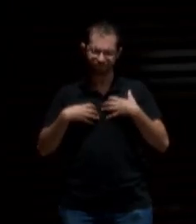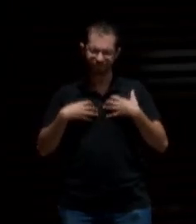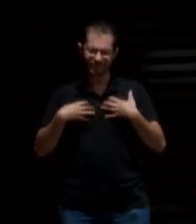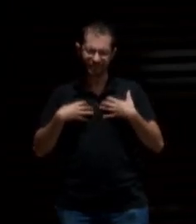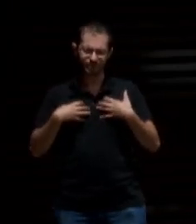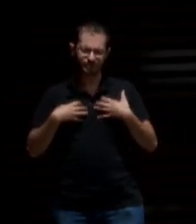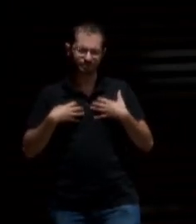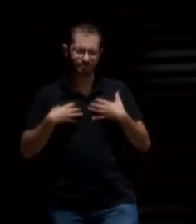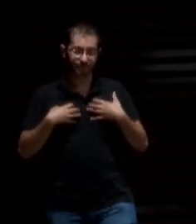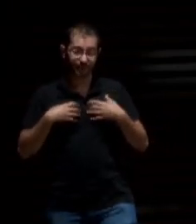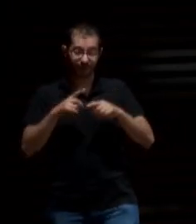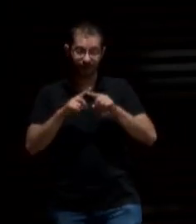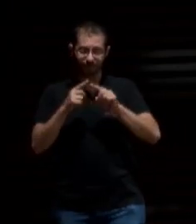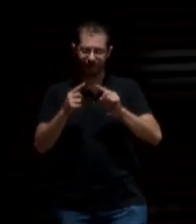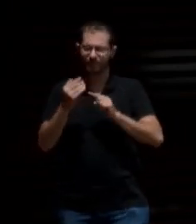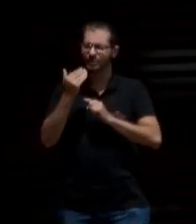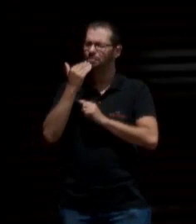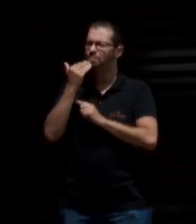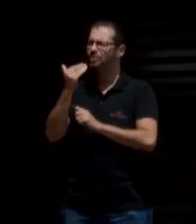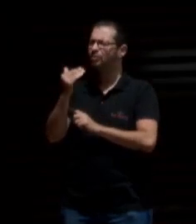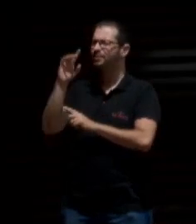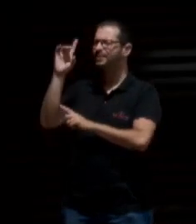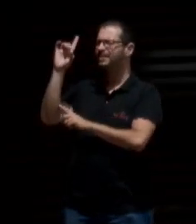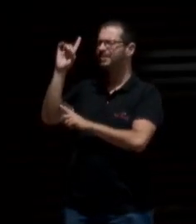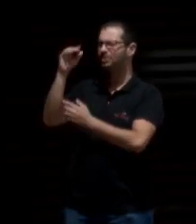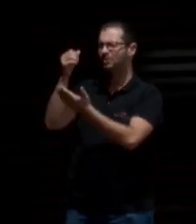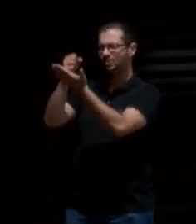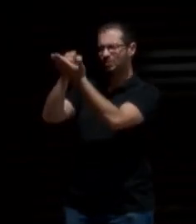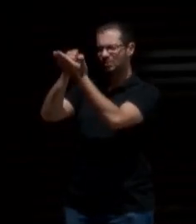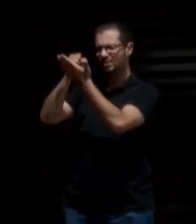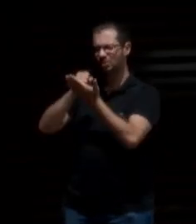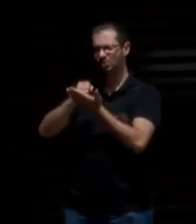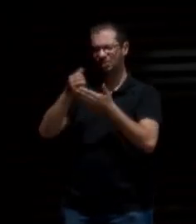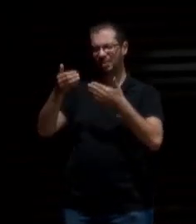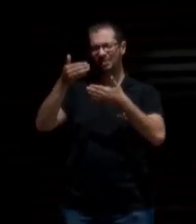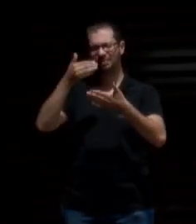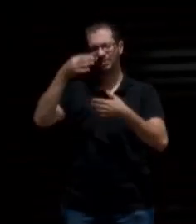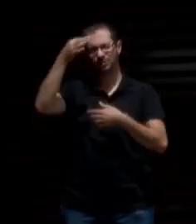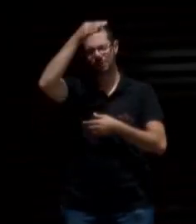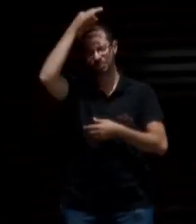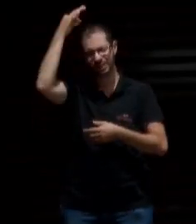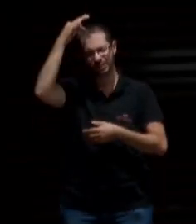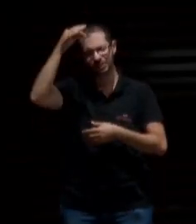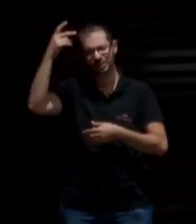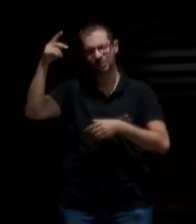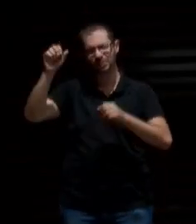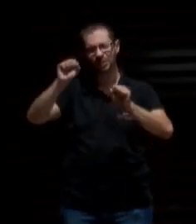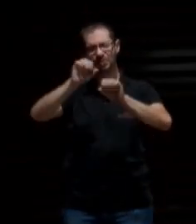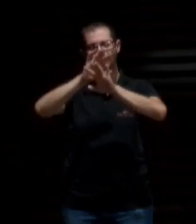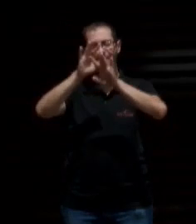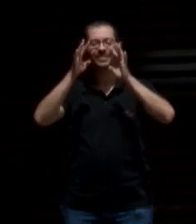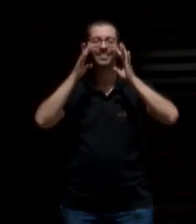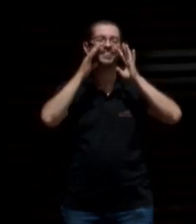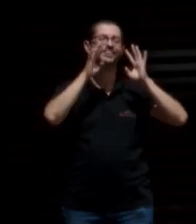aflitos. Mas nós Te pedimos que o Senhor nos ajude, pelo Espírito da Tua glória, a elevar os nossos